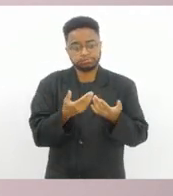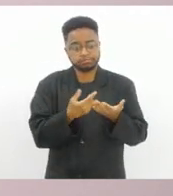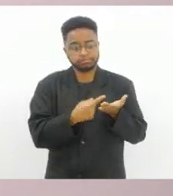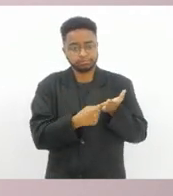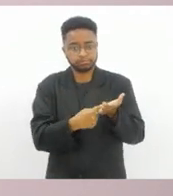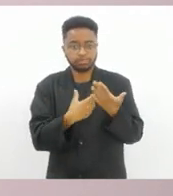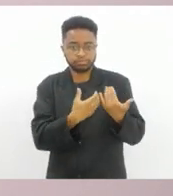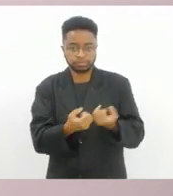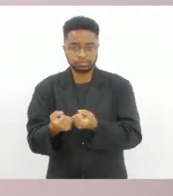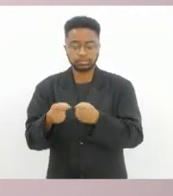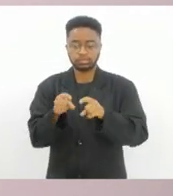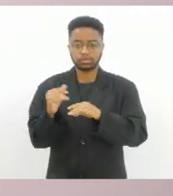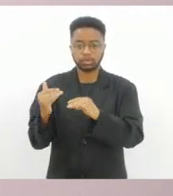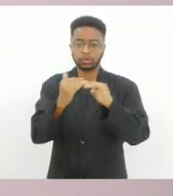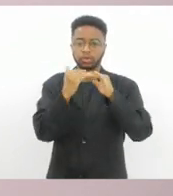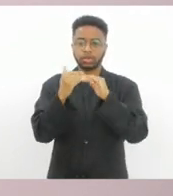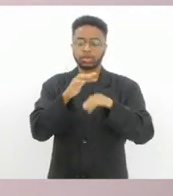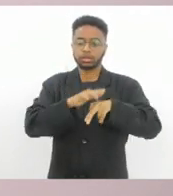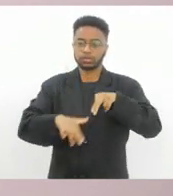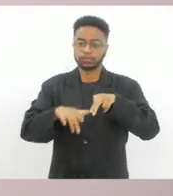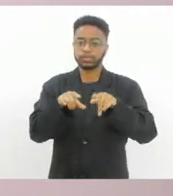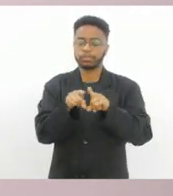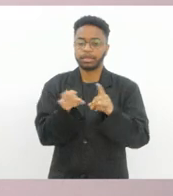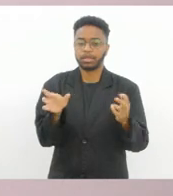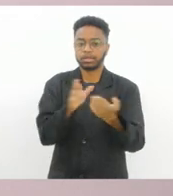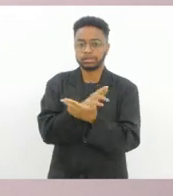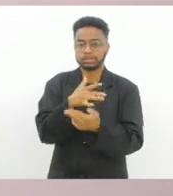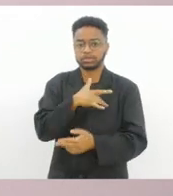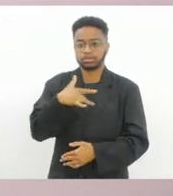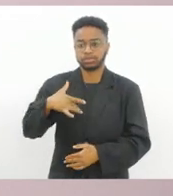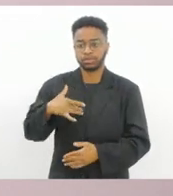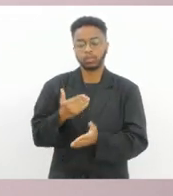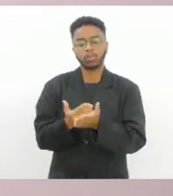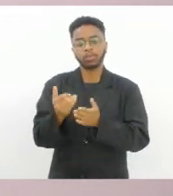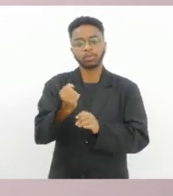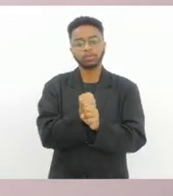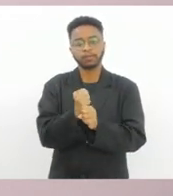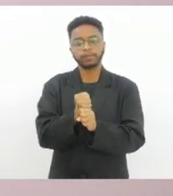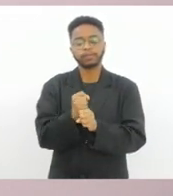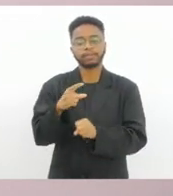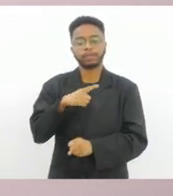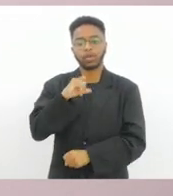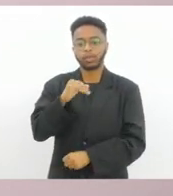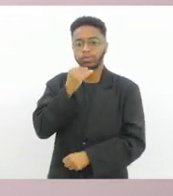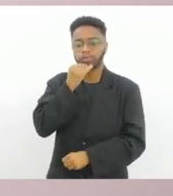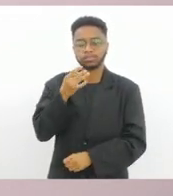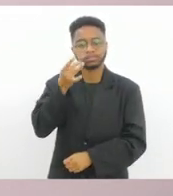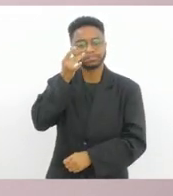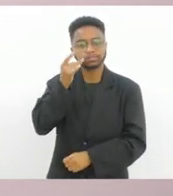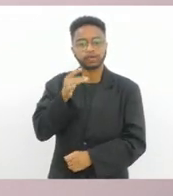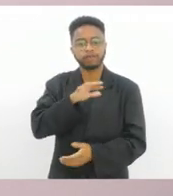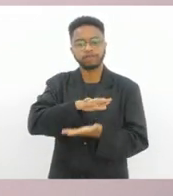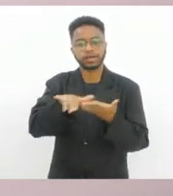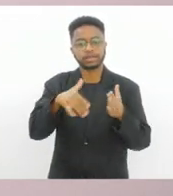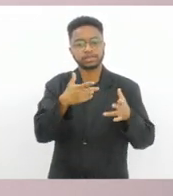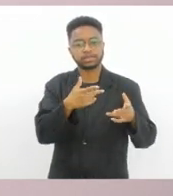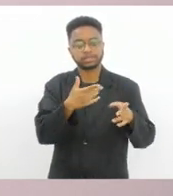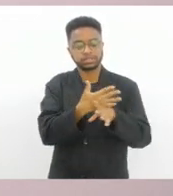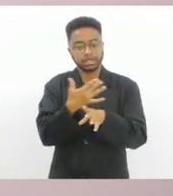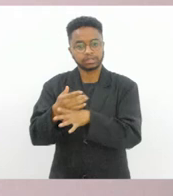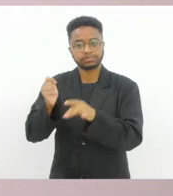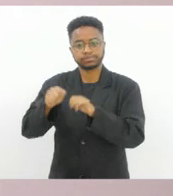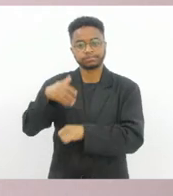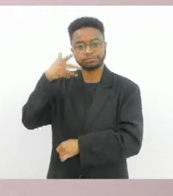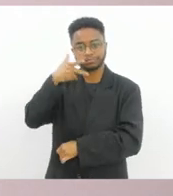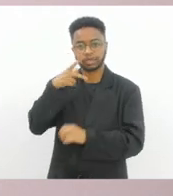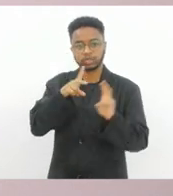gênero e relações saudáveis. Desde o início do ano, tivemos a oportunidade de nos fazer presentes em diversos municípios para a realização de palestras